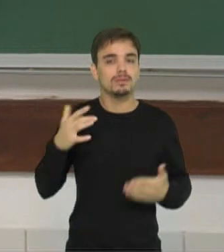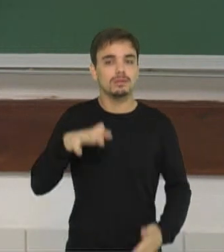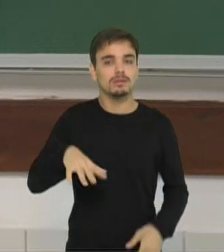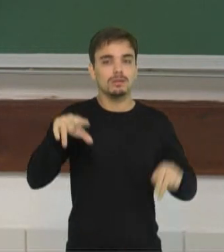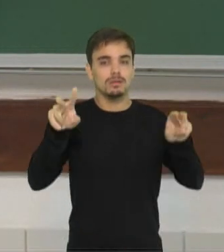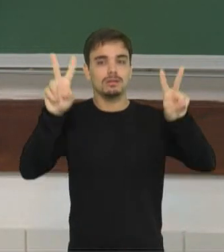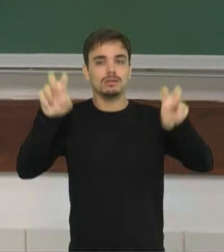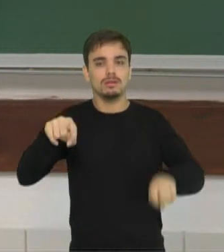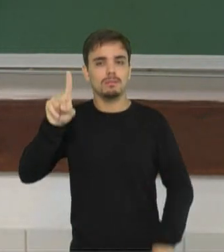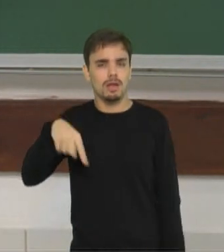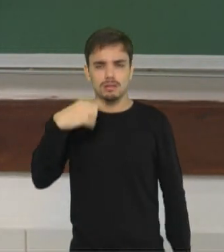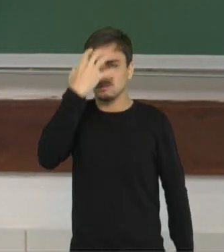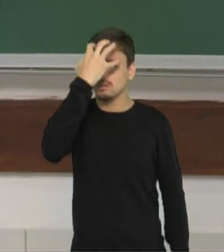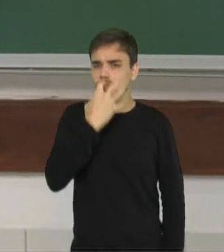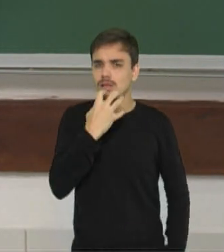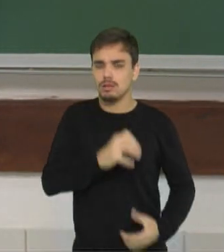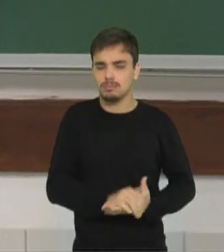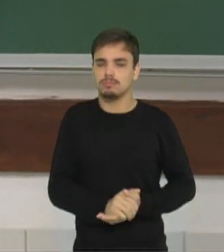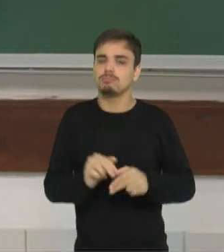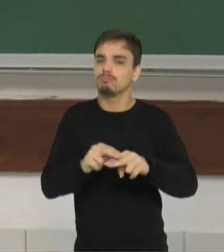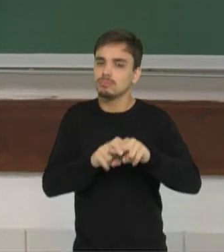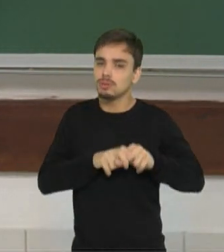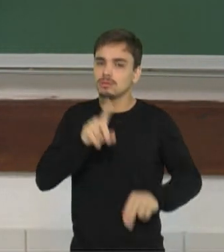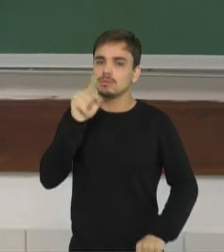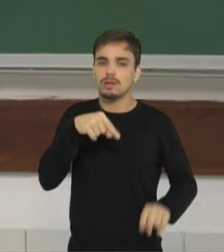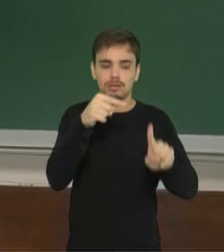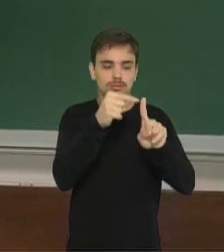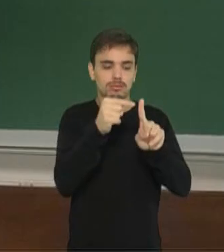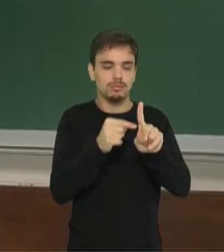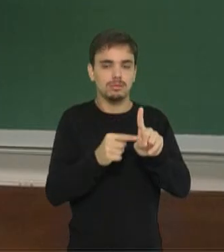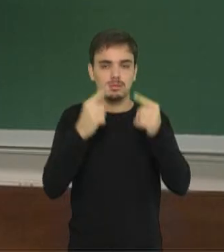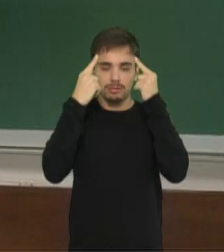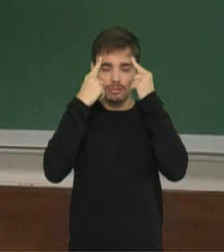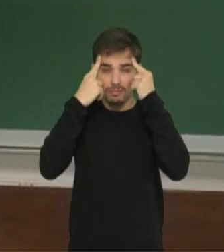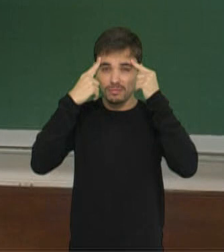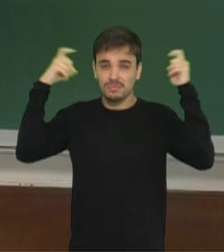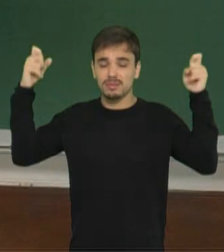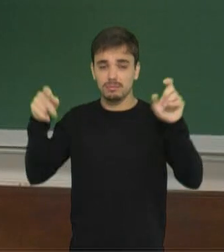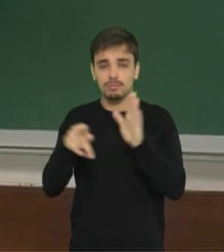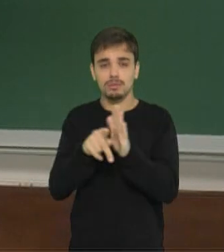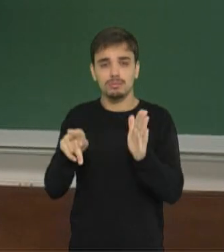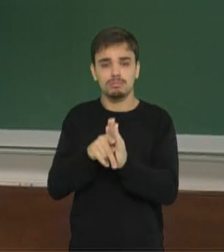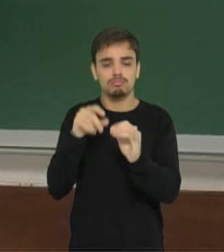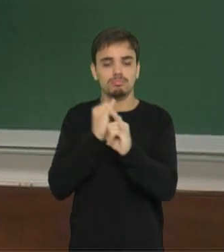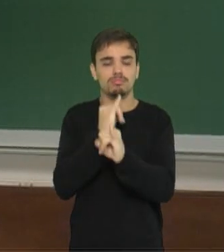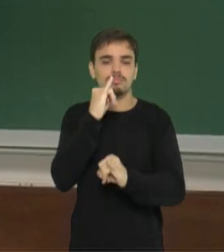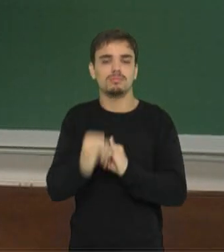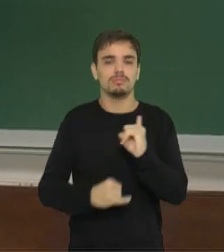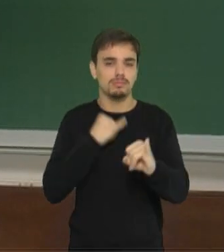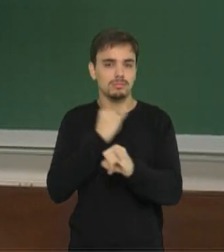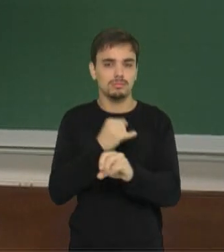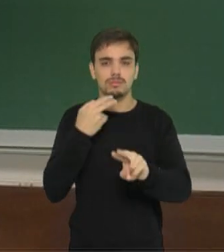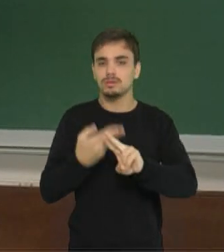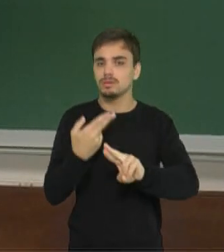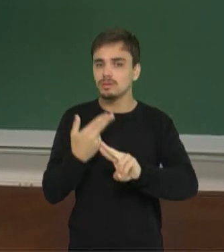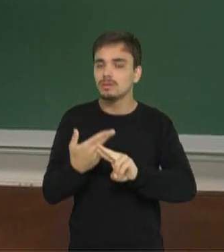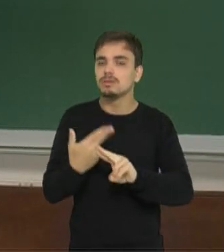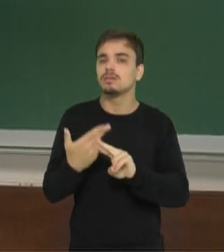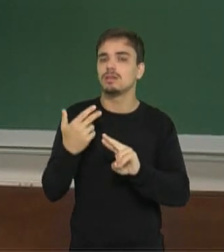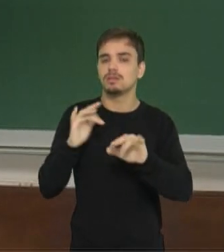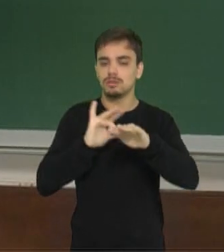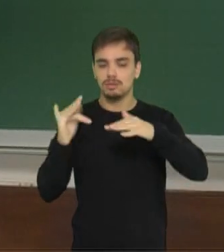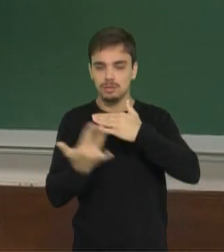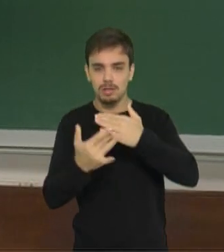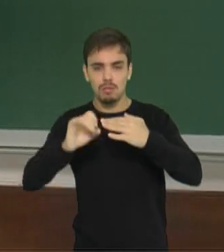assunto é muito sério, né? Então é um tipo de violência que é feito pela internet, usando as redes sociais ou outros meios